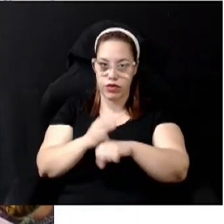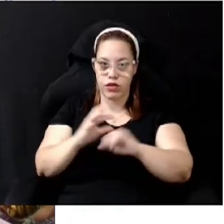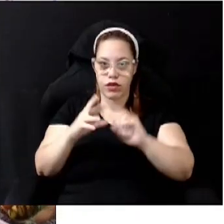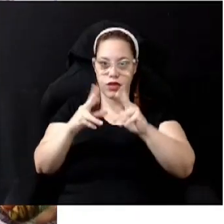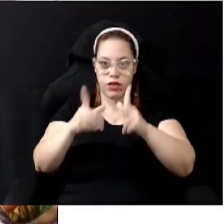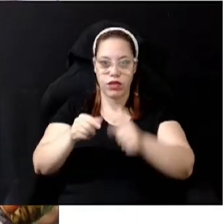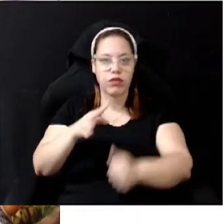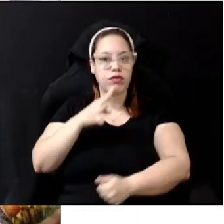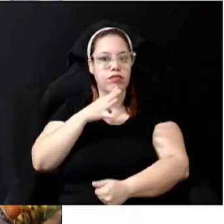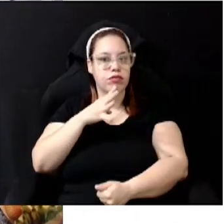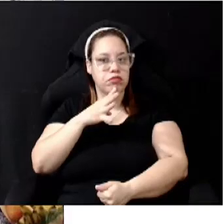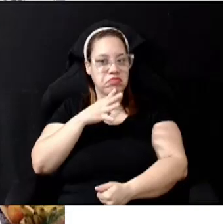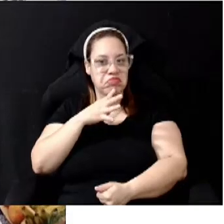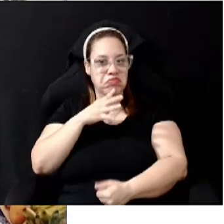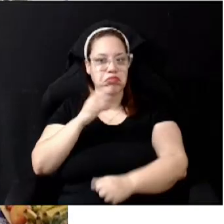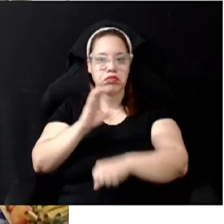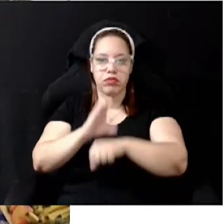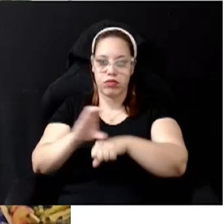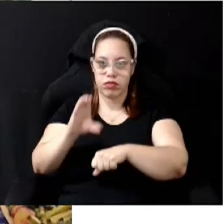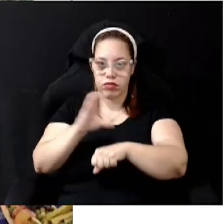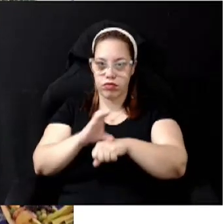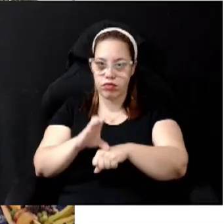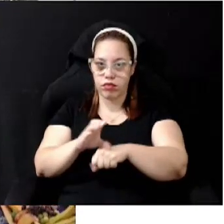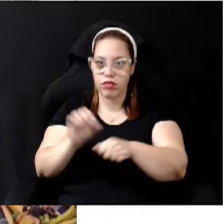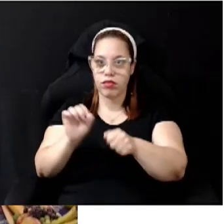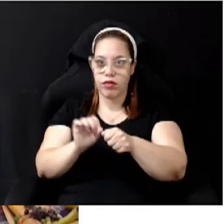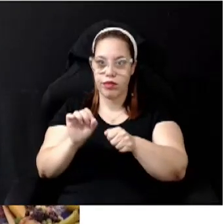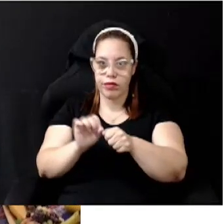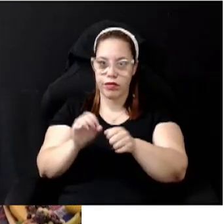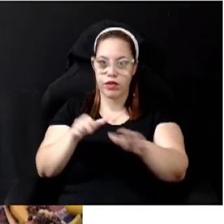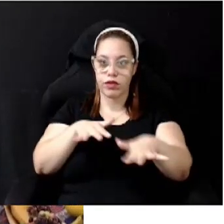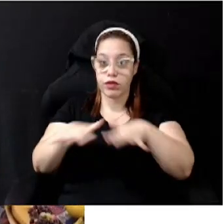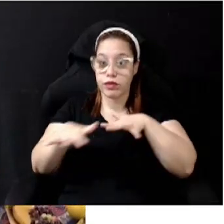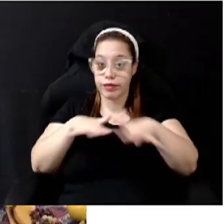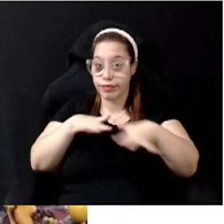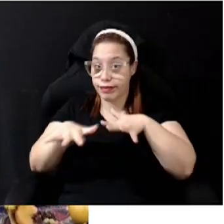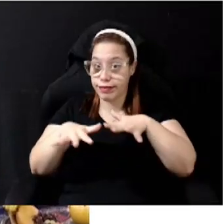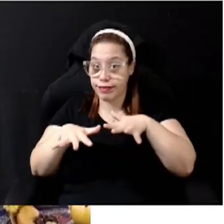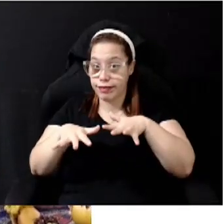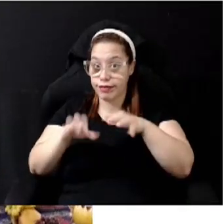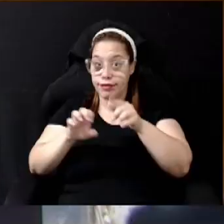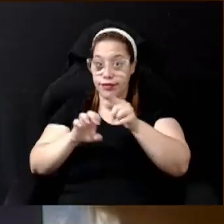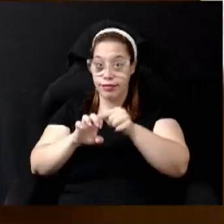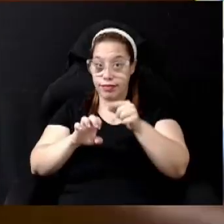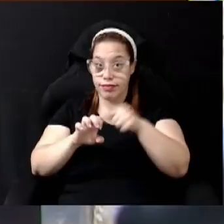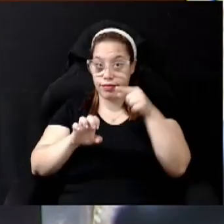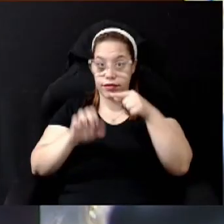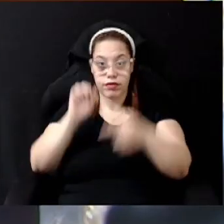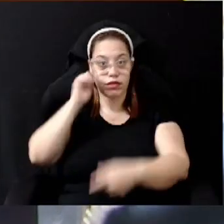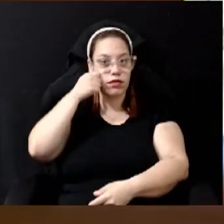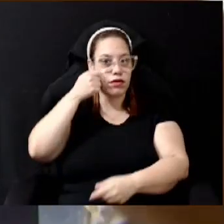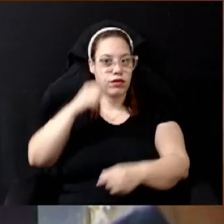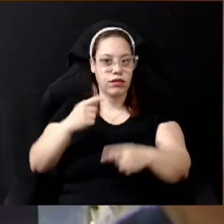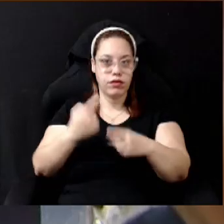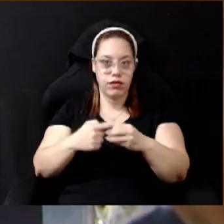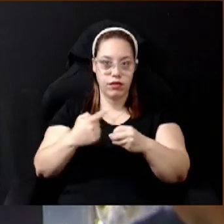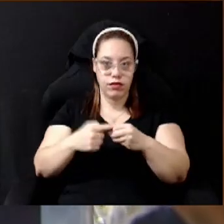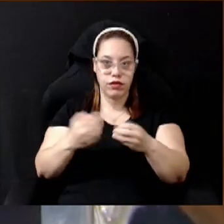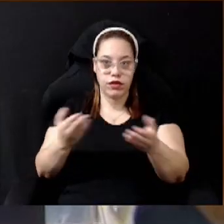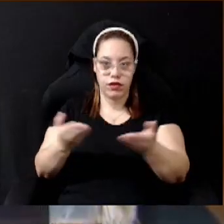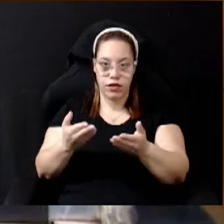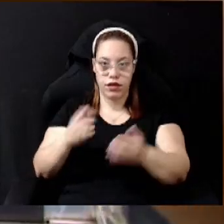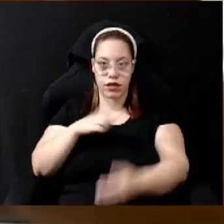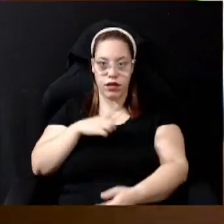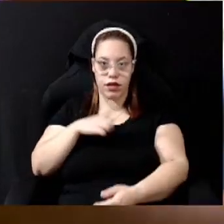que teve em cursos. Ela, que faz parte do movimento Empreendedoras Negras do Interior, hoje tem o negócio como